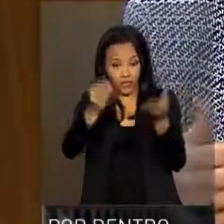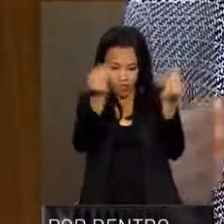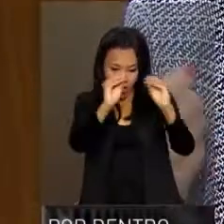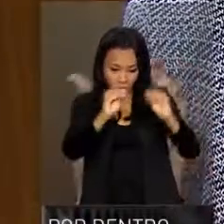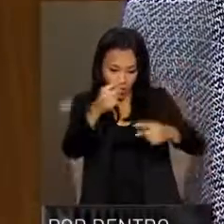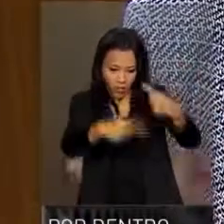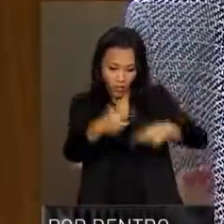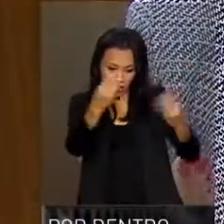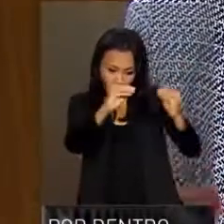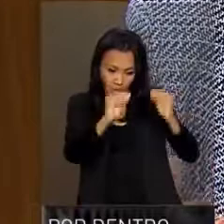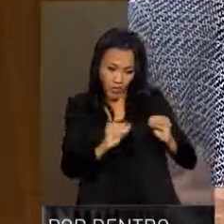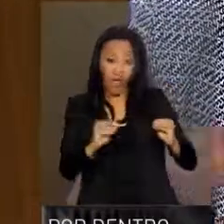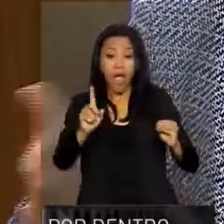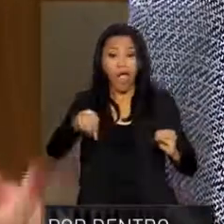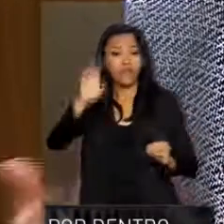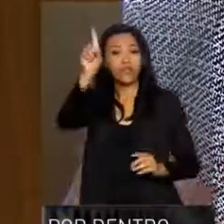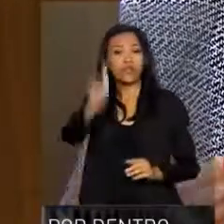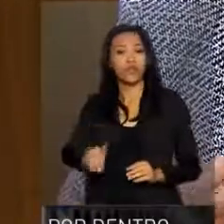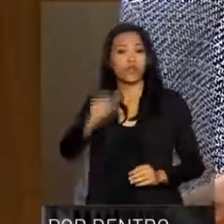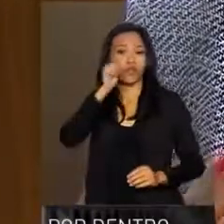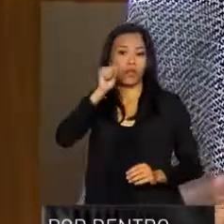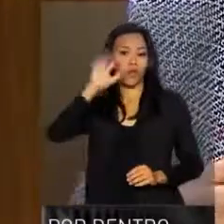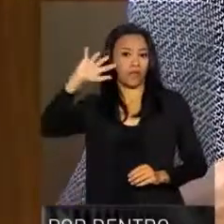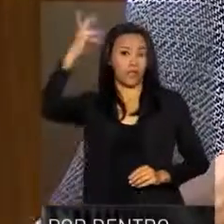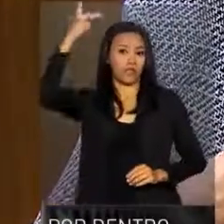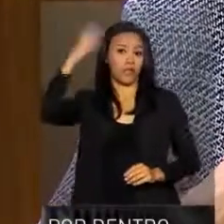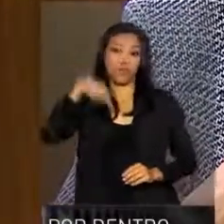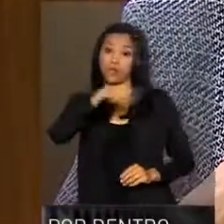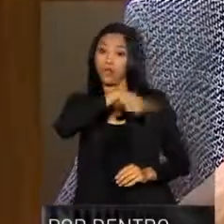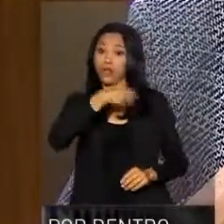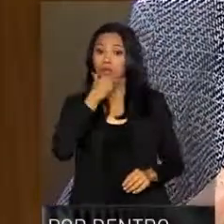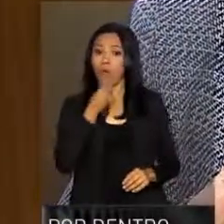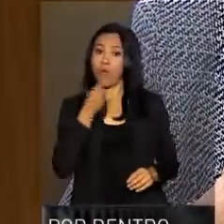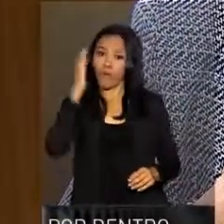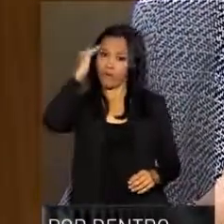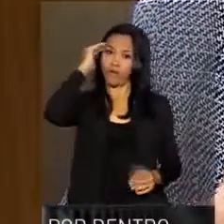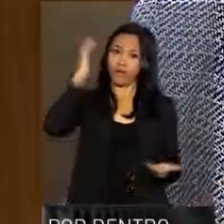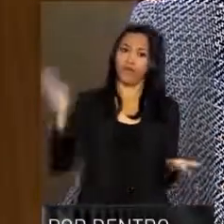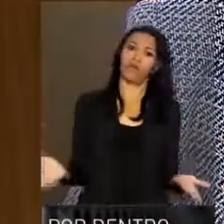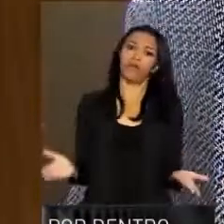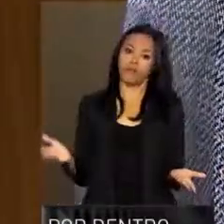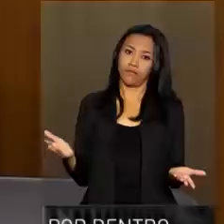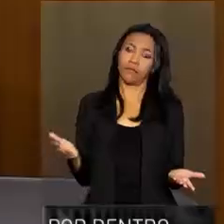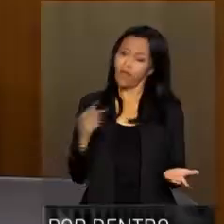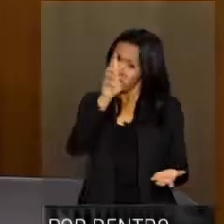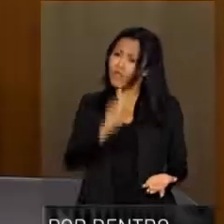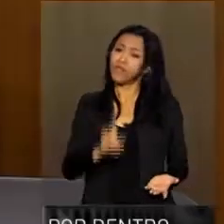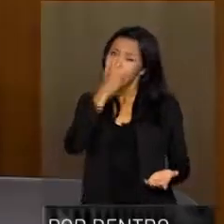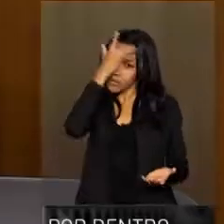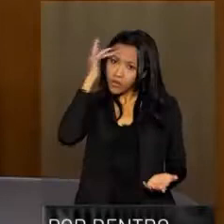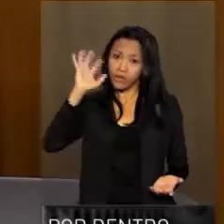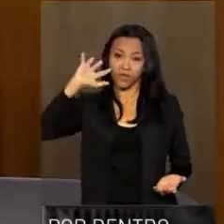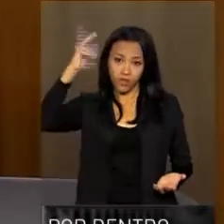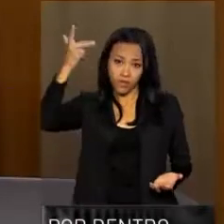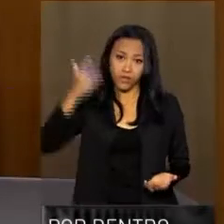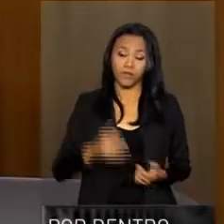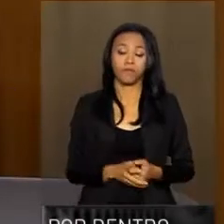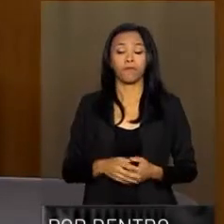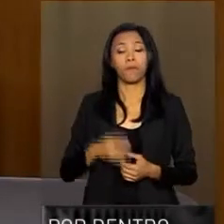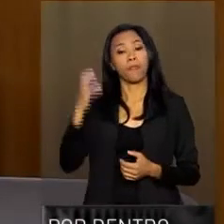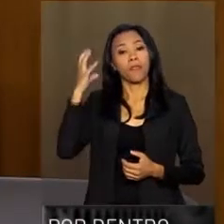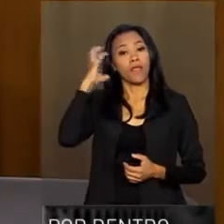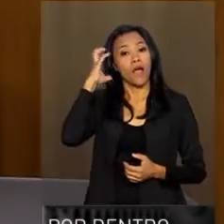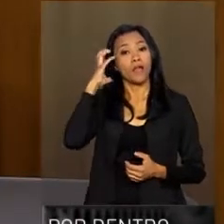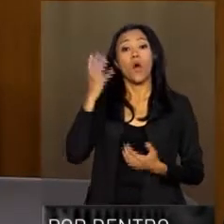direito da mulher decidir e do homem compreender o direito da pessoa decidir na verdade aurélio menezes obrigada pela sua